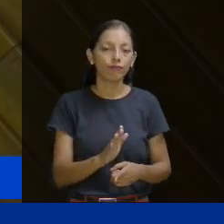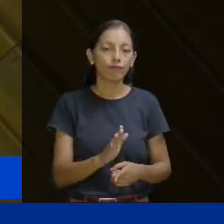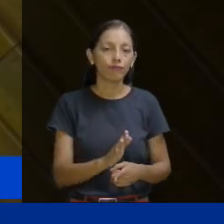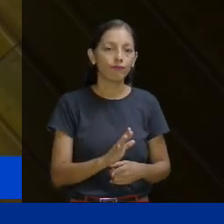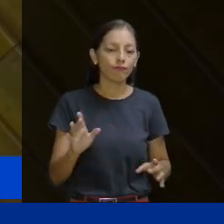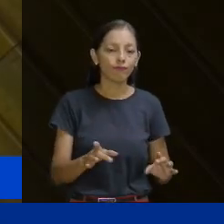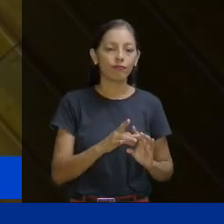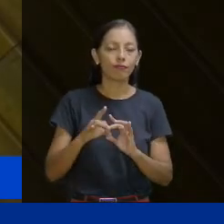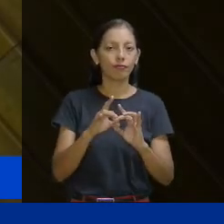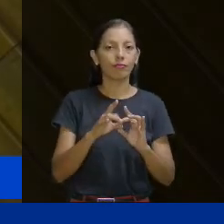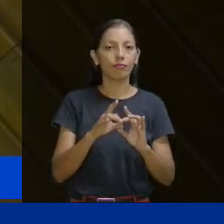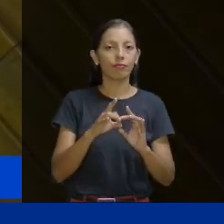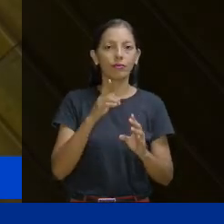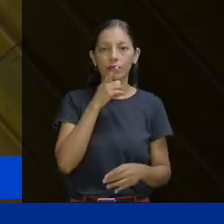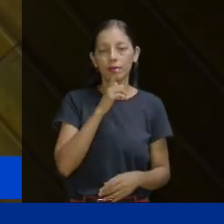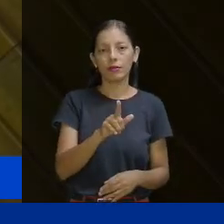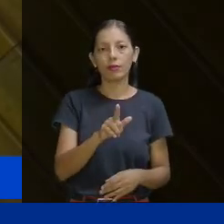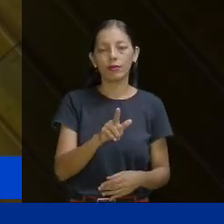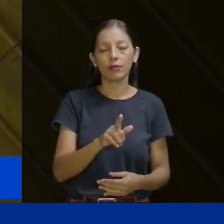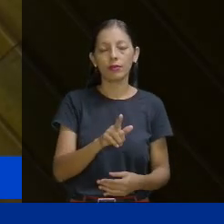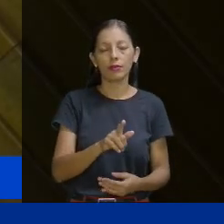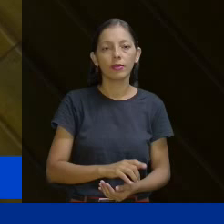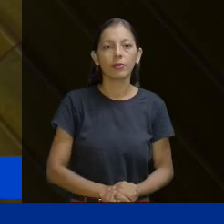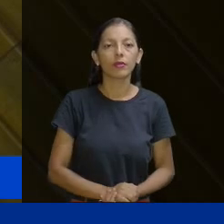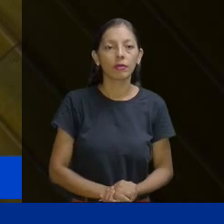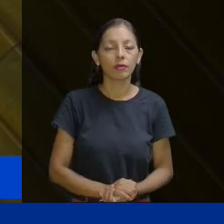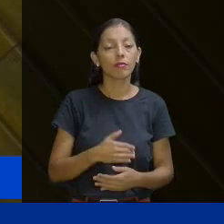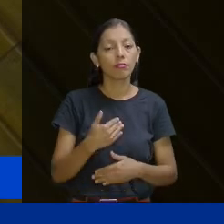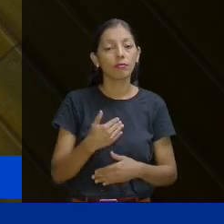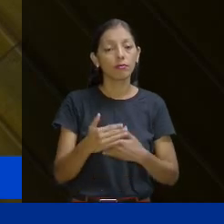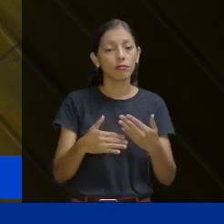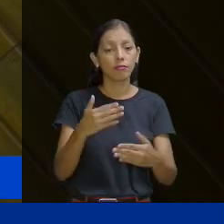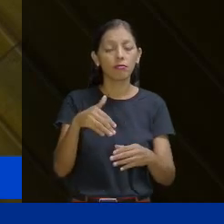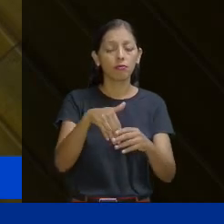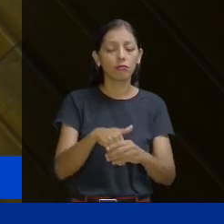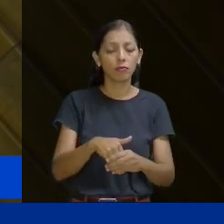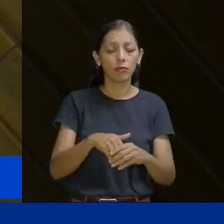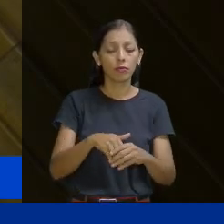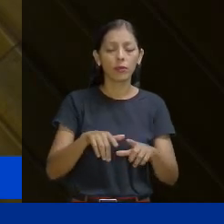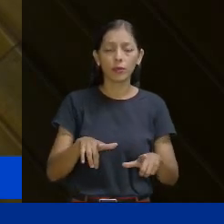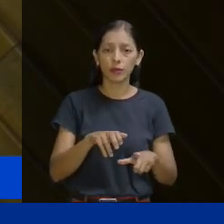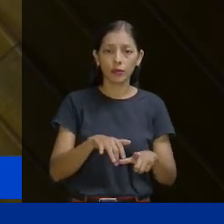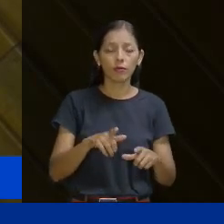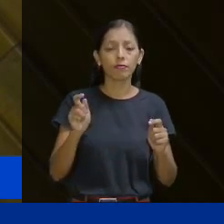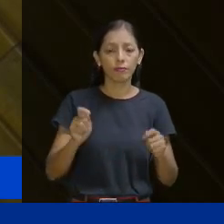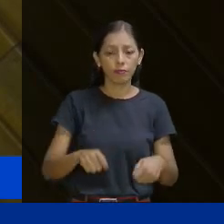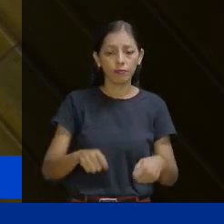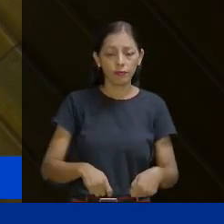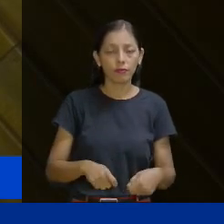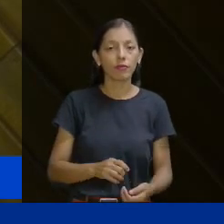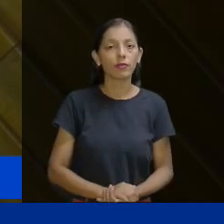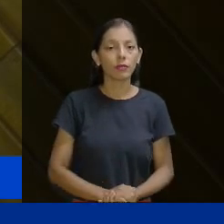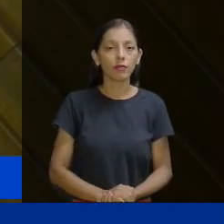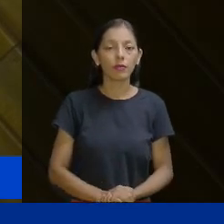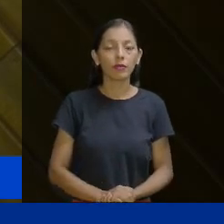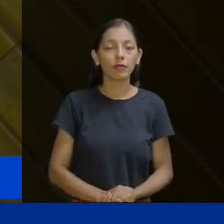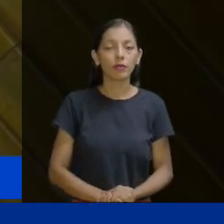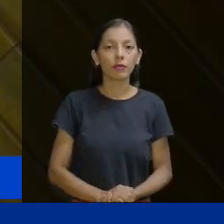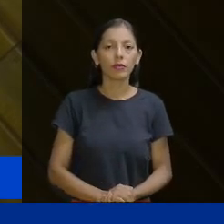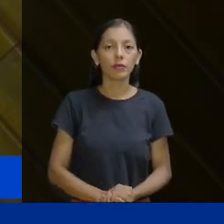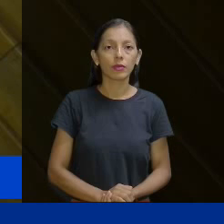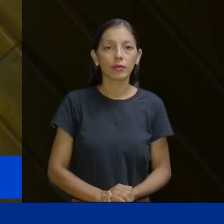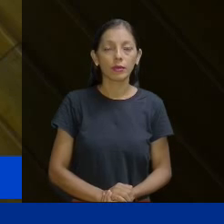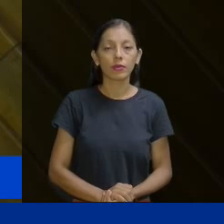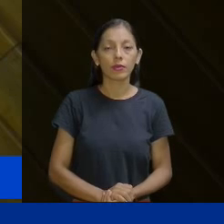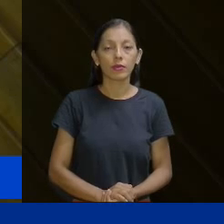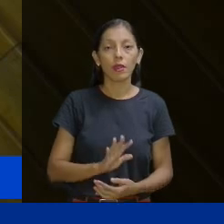resultado das eleições ocorreu de uma maneira célere e segura, e o processo